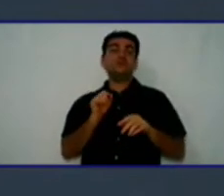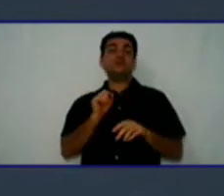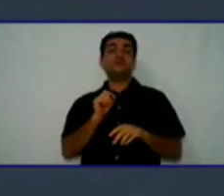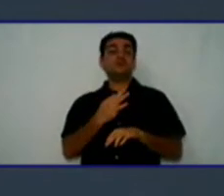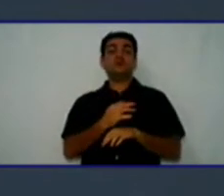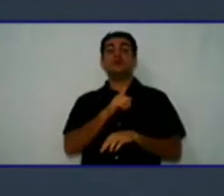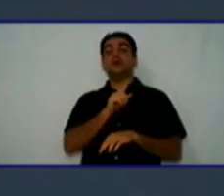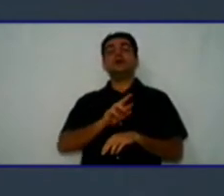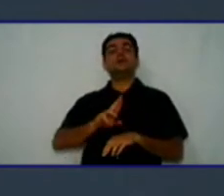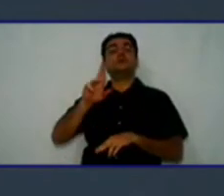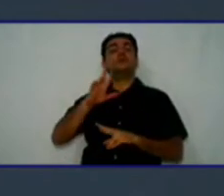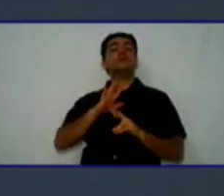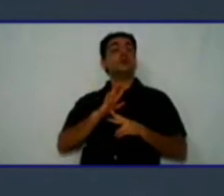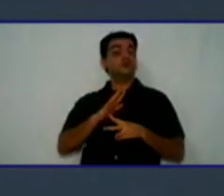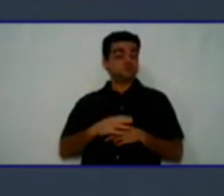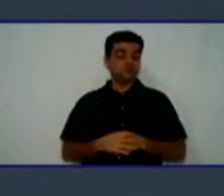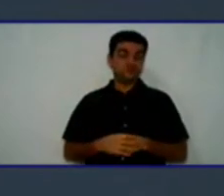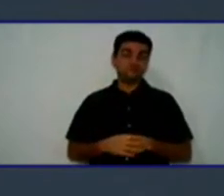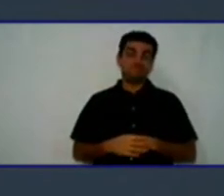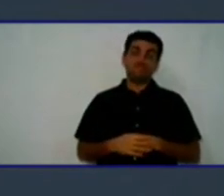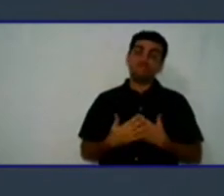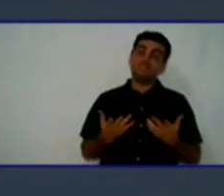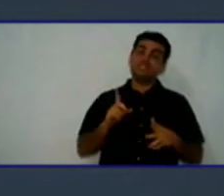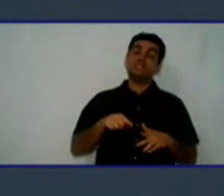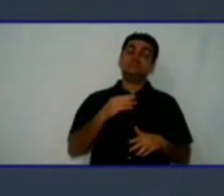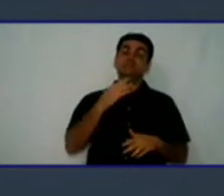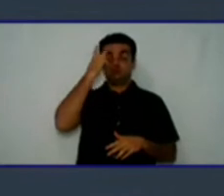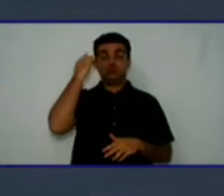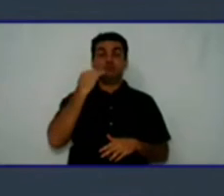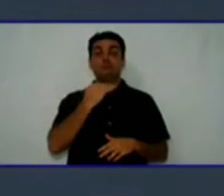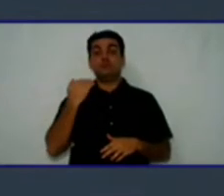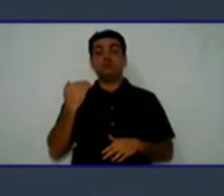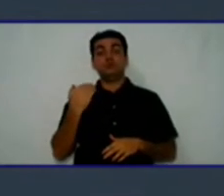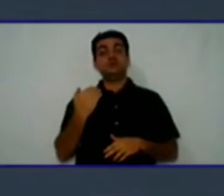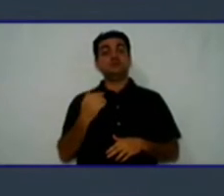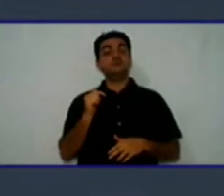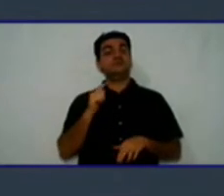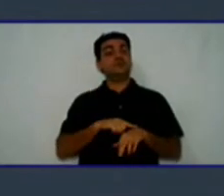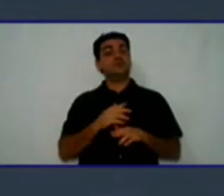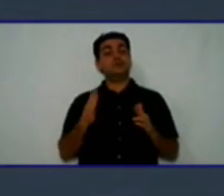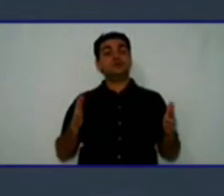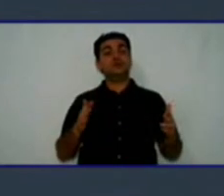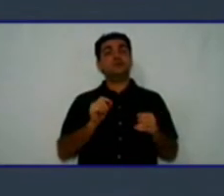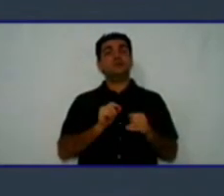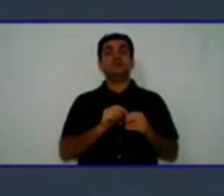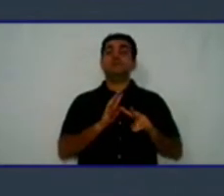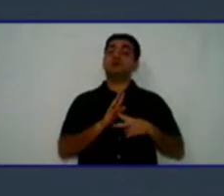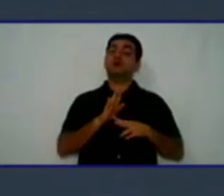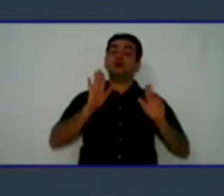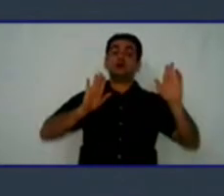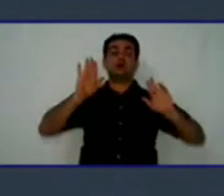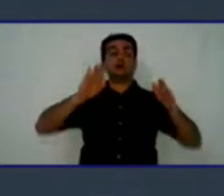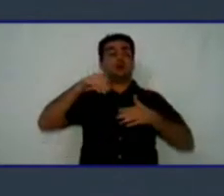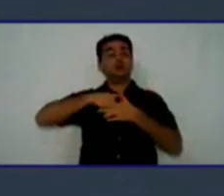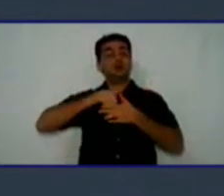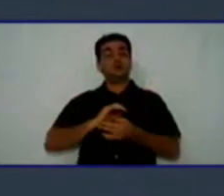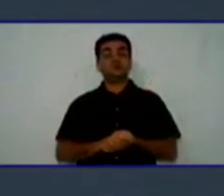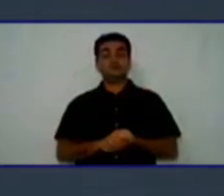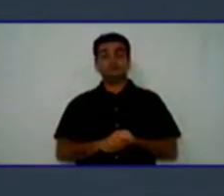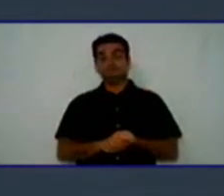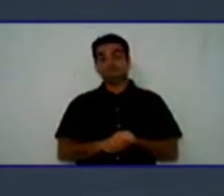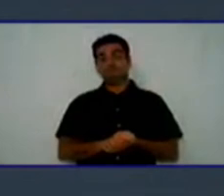respectiva direção partidária, no caso de falecimento de candidato que tenha realizado campanha eleitoral.